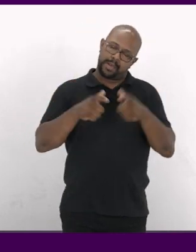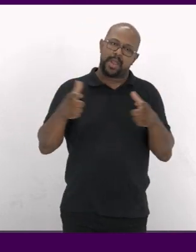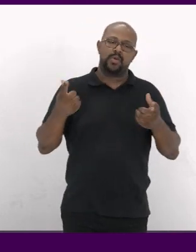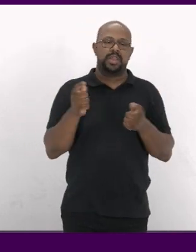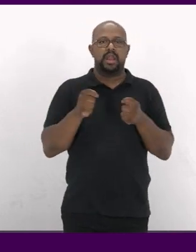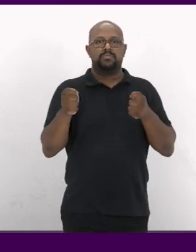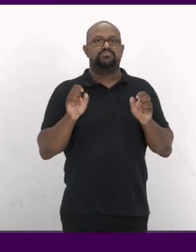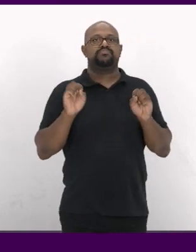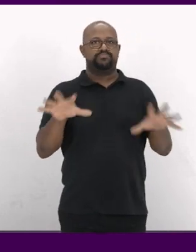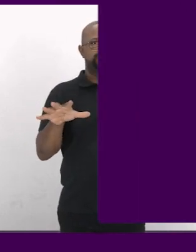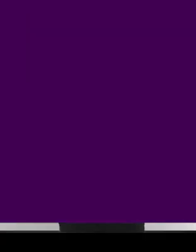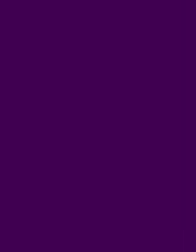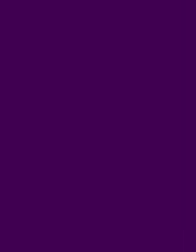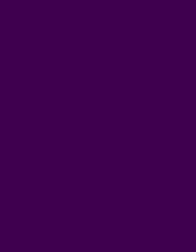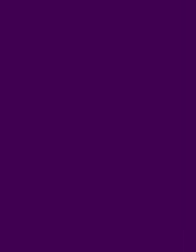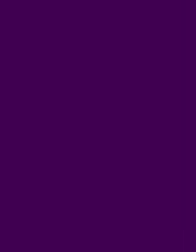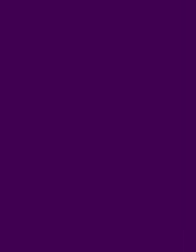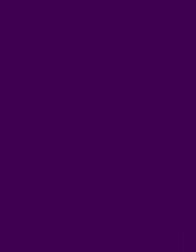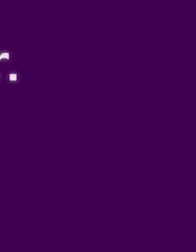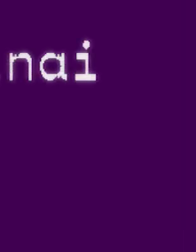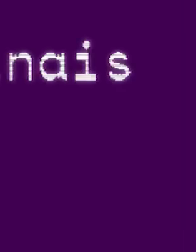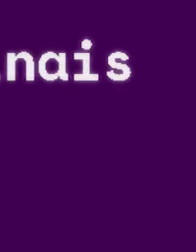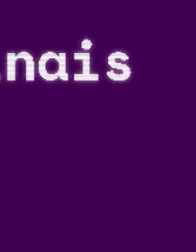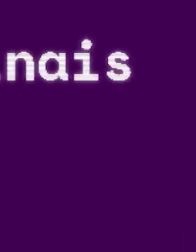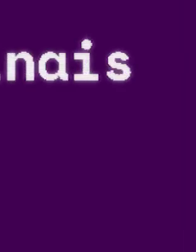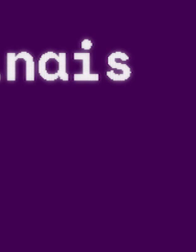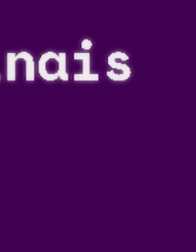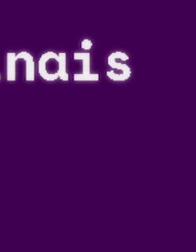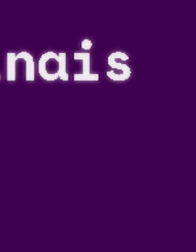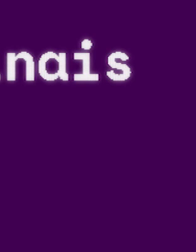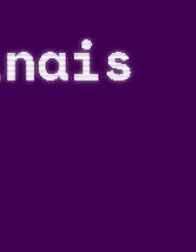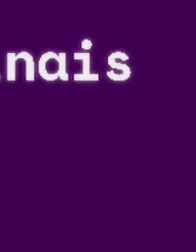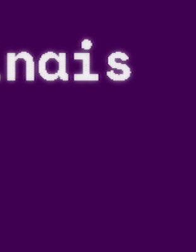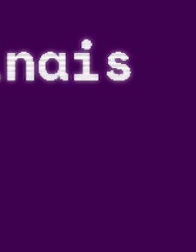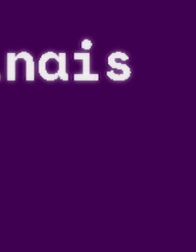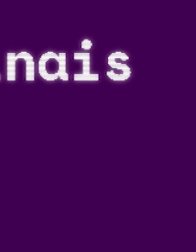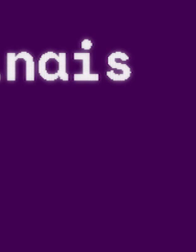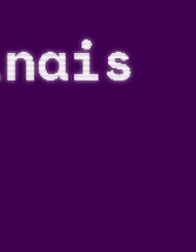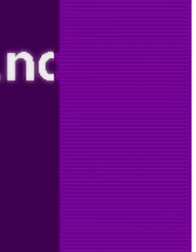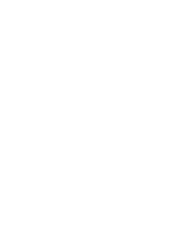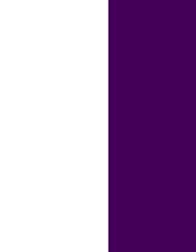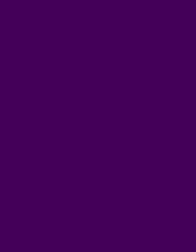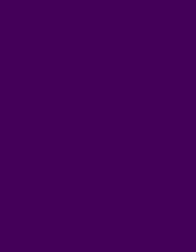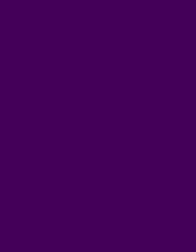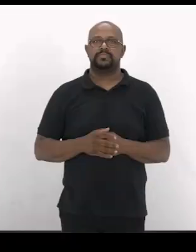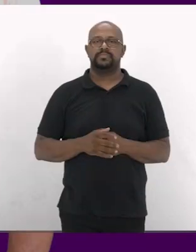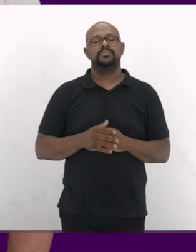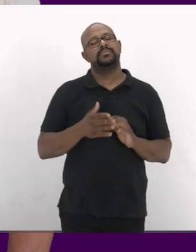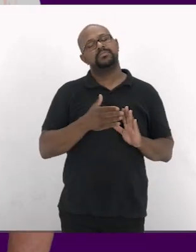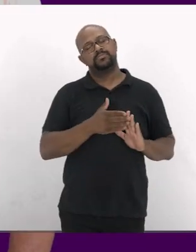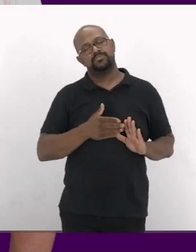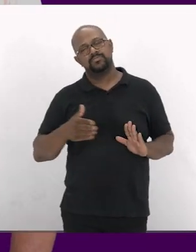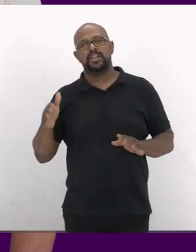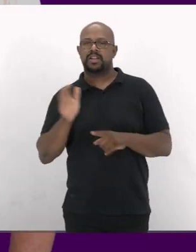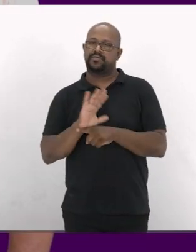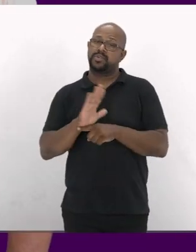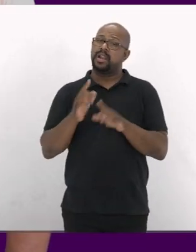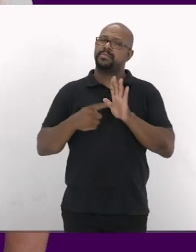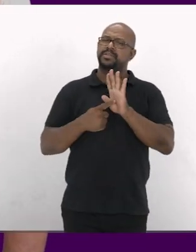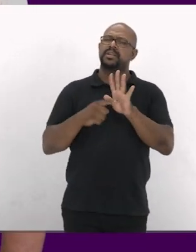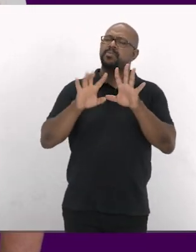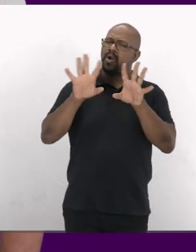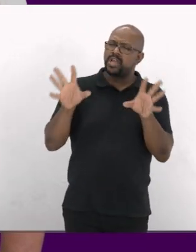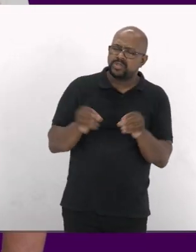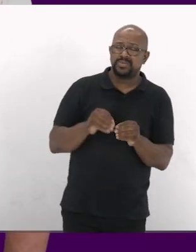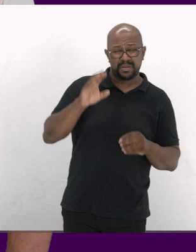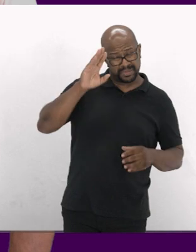maior parte dos investimentos. Texto: considerações finais. Ao longo desta videoaula,